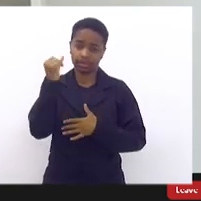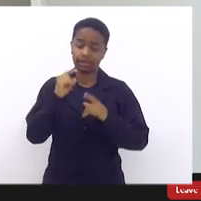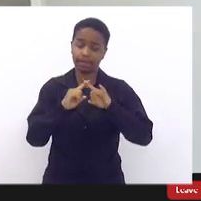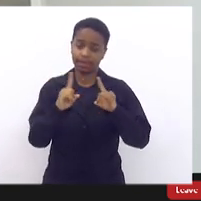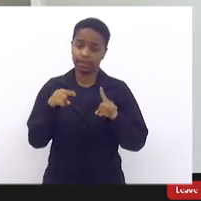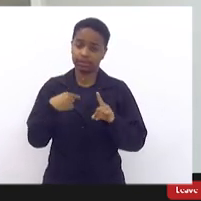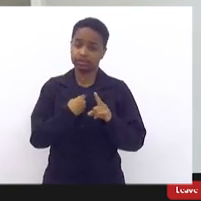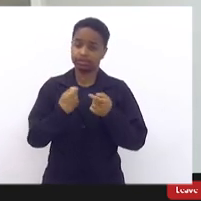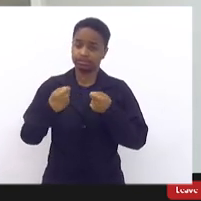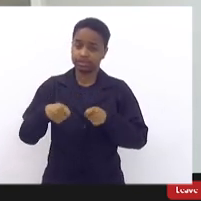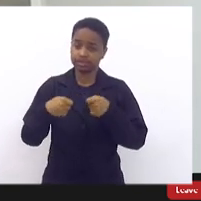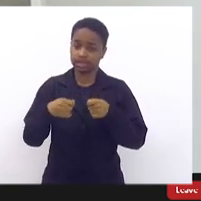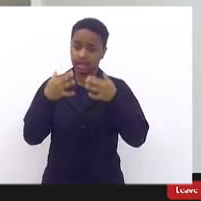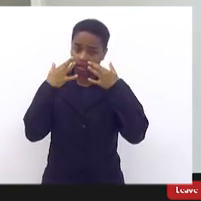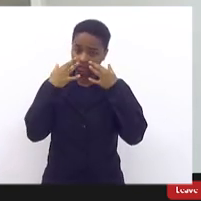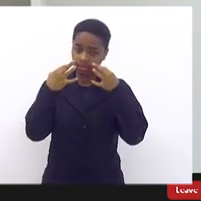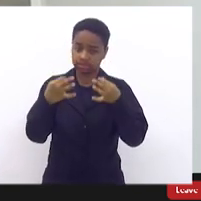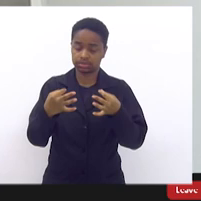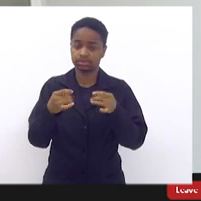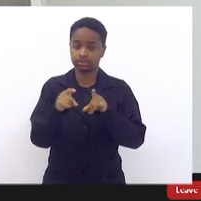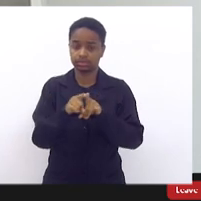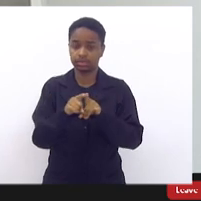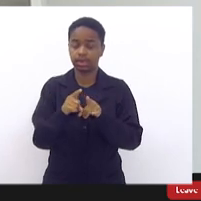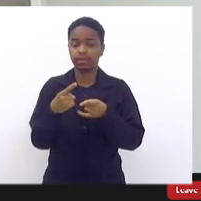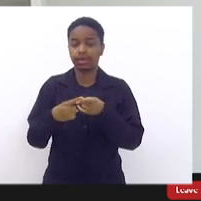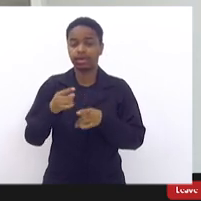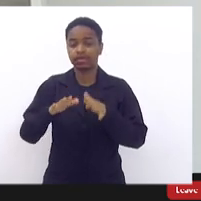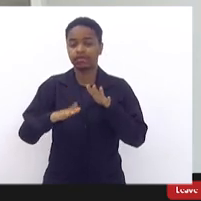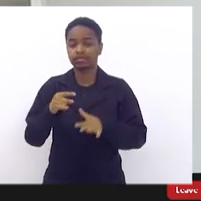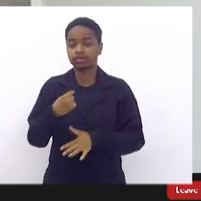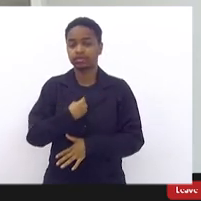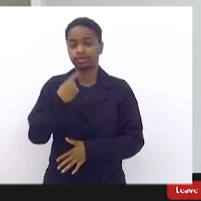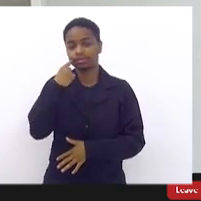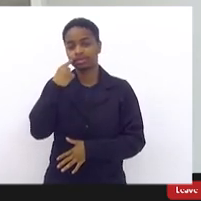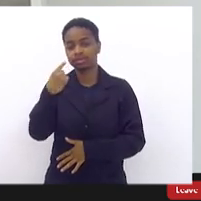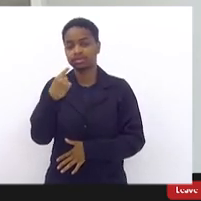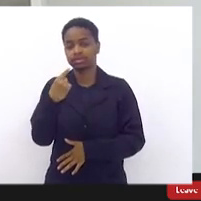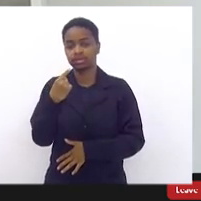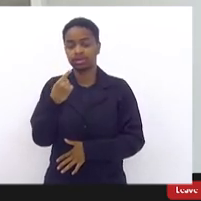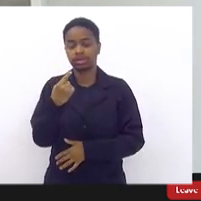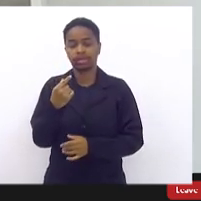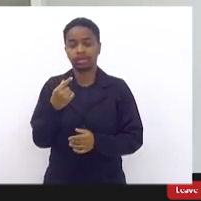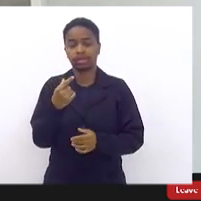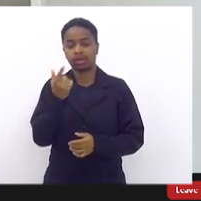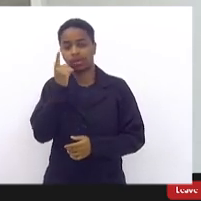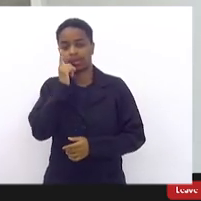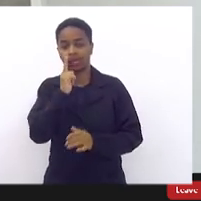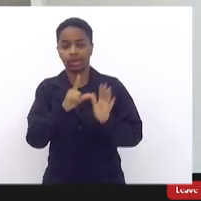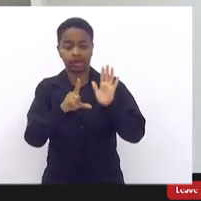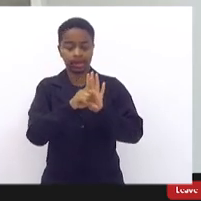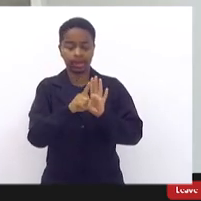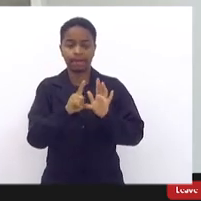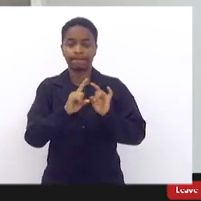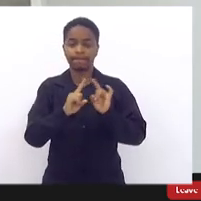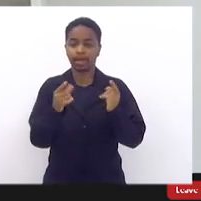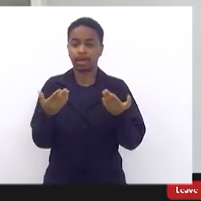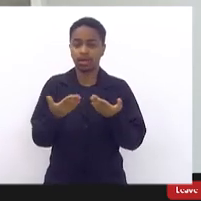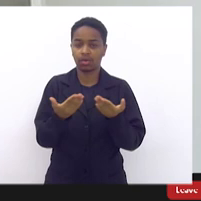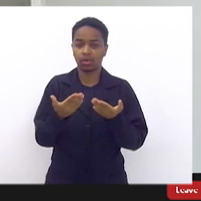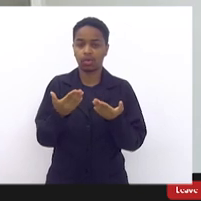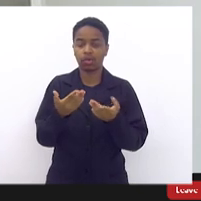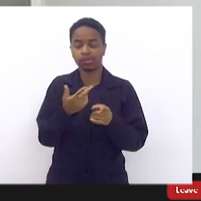muito olhar além. A gente costuma achar que, bom, conquistamos a Lei Rose Leonel, né? Então agora isso é uma